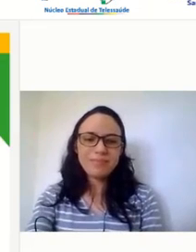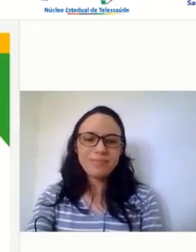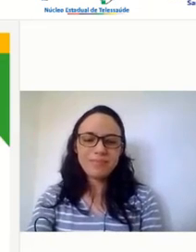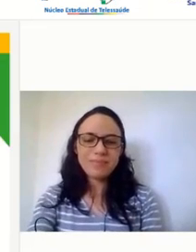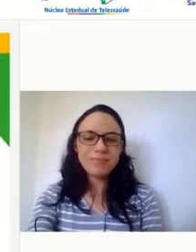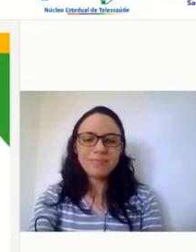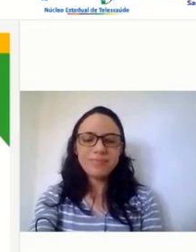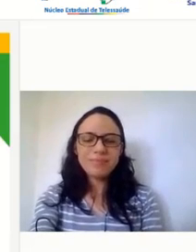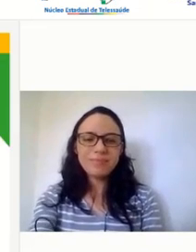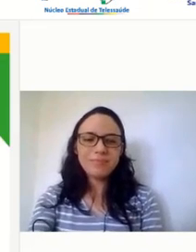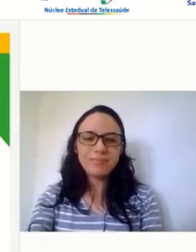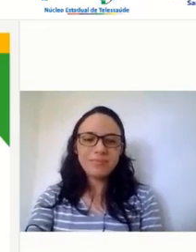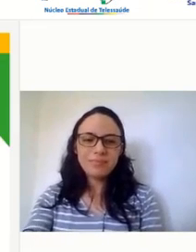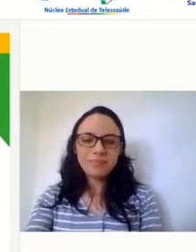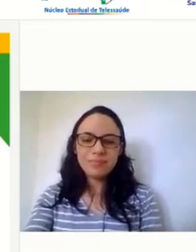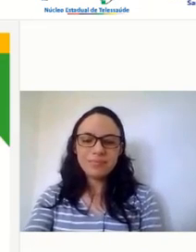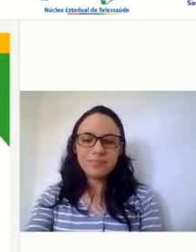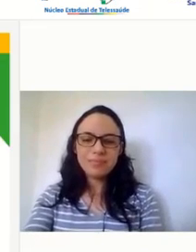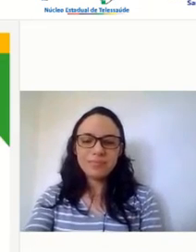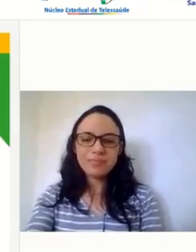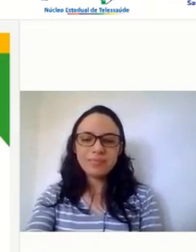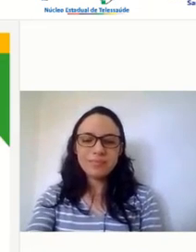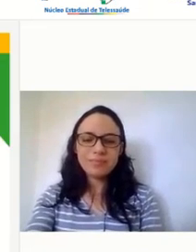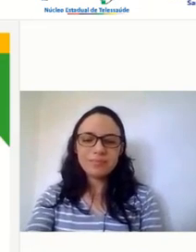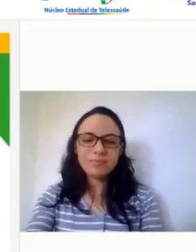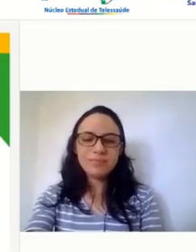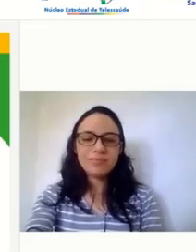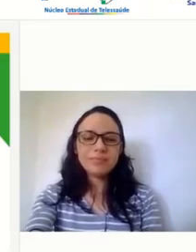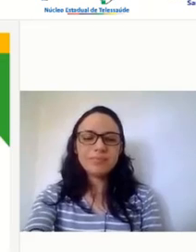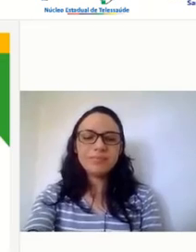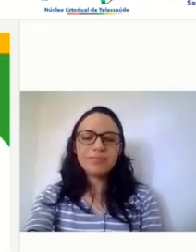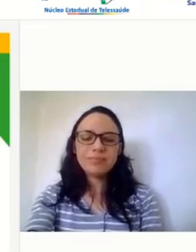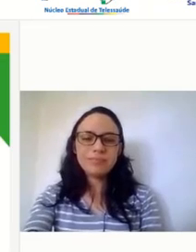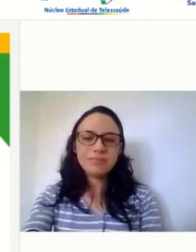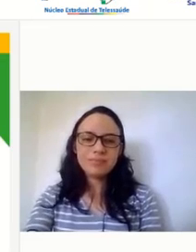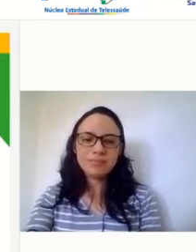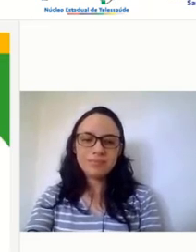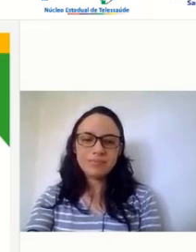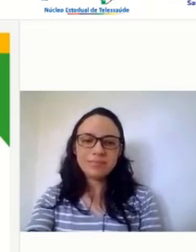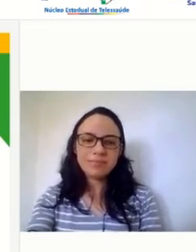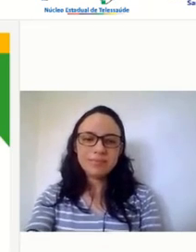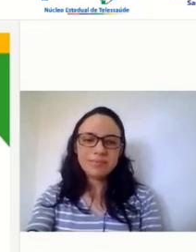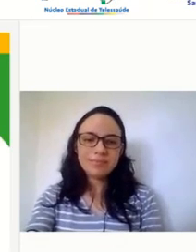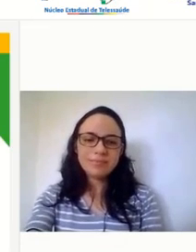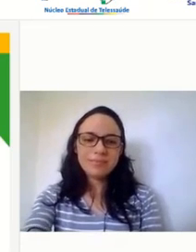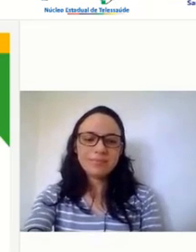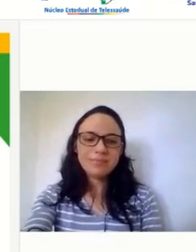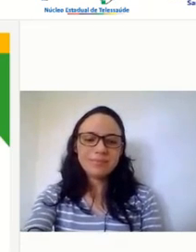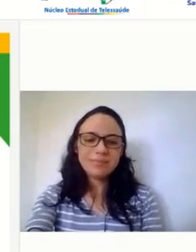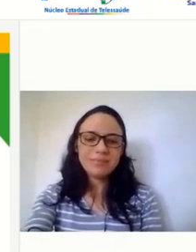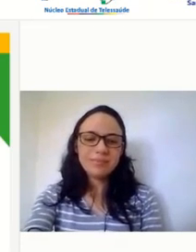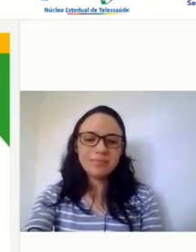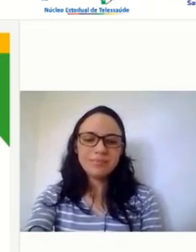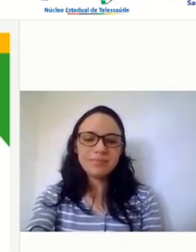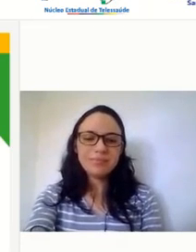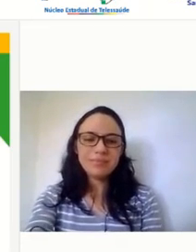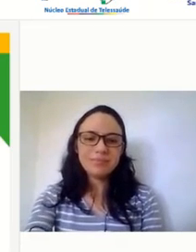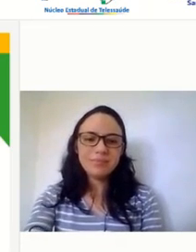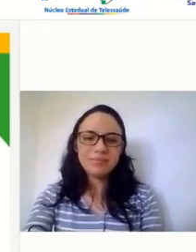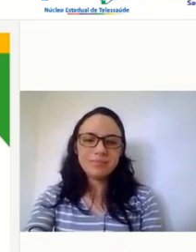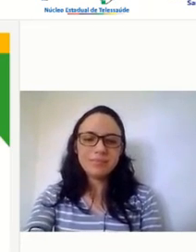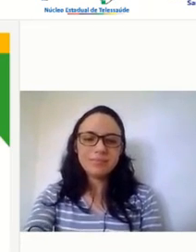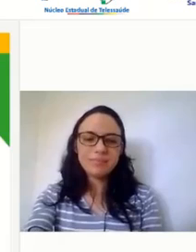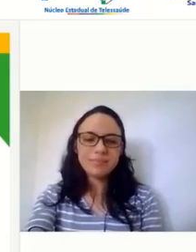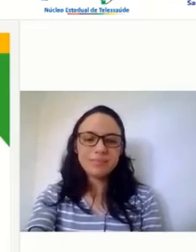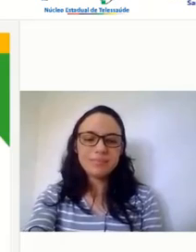sobre isso então que coisa maravilhosa sim isso só também mostra para gente